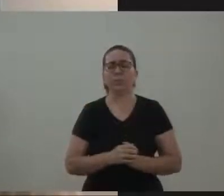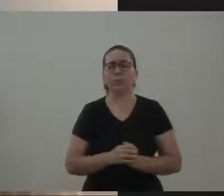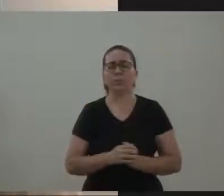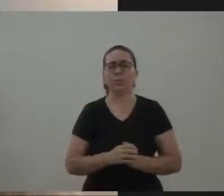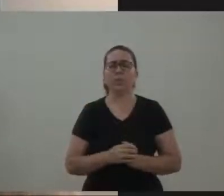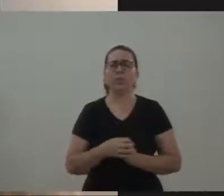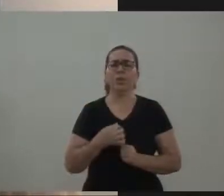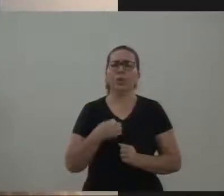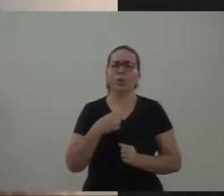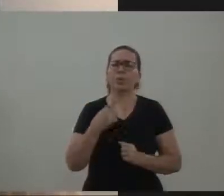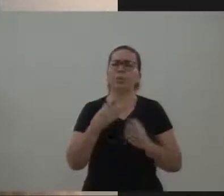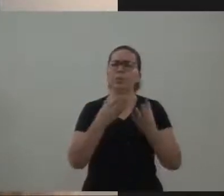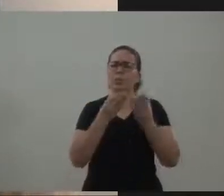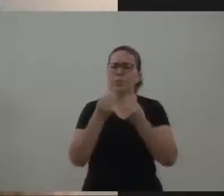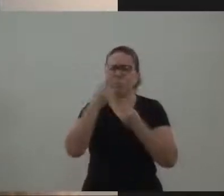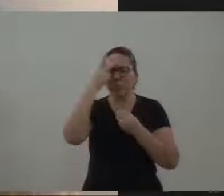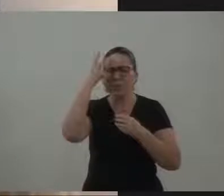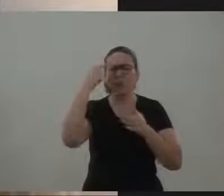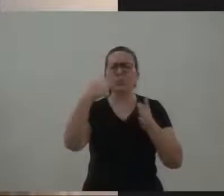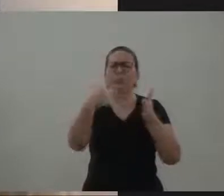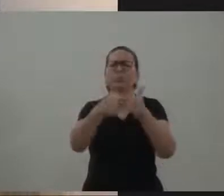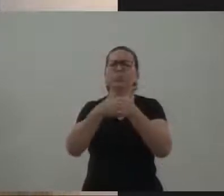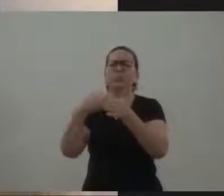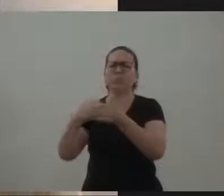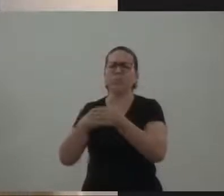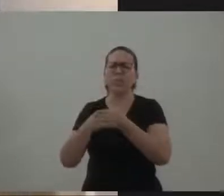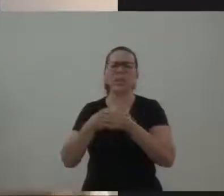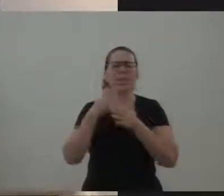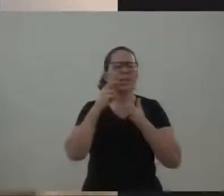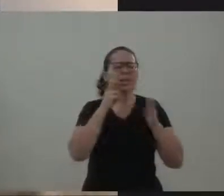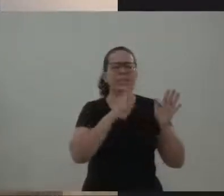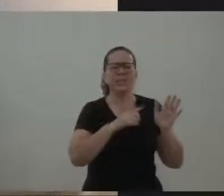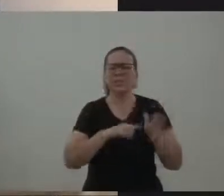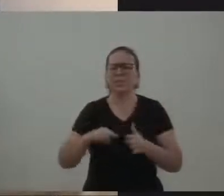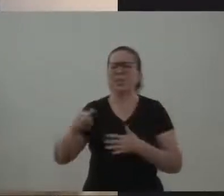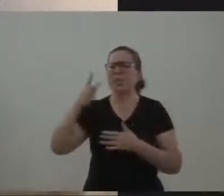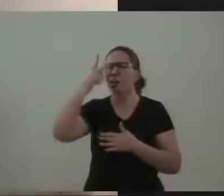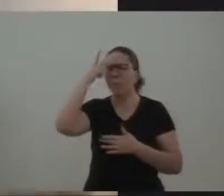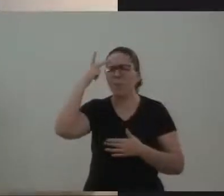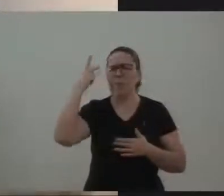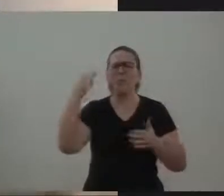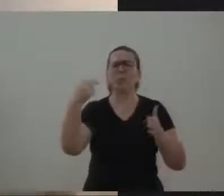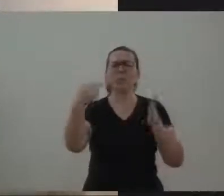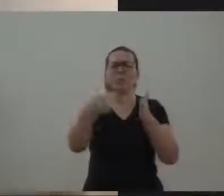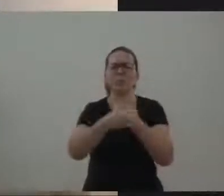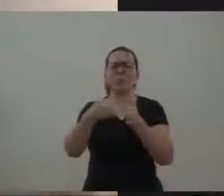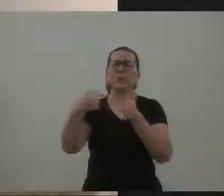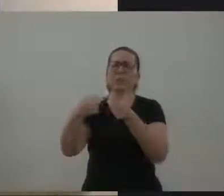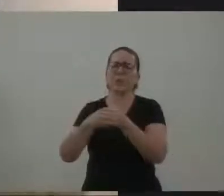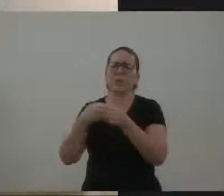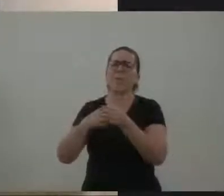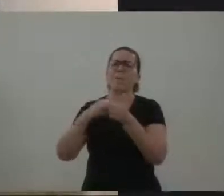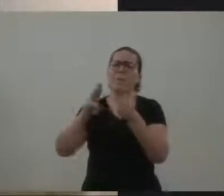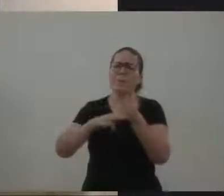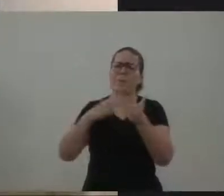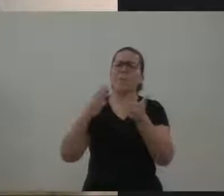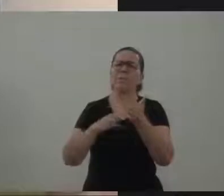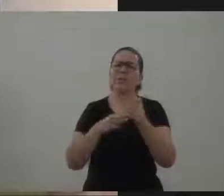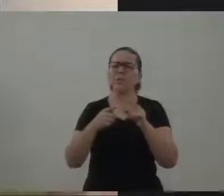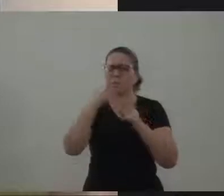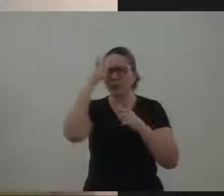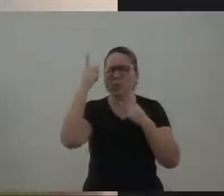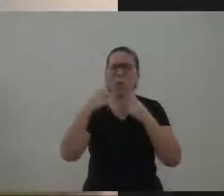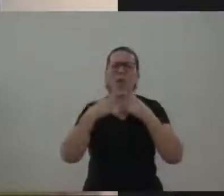E eu estou recebendo muitas queixas, né? A semana inteira eu recebi, semana passada, e já começou hoje a receber